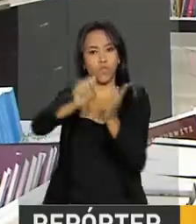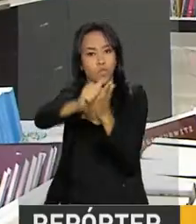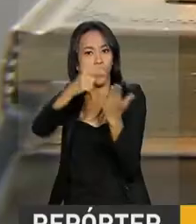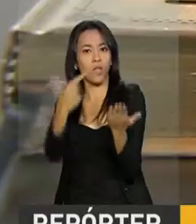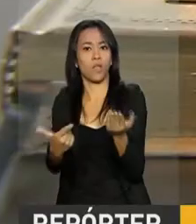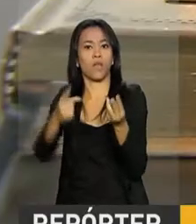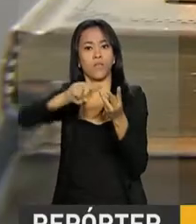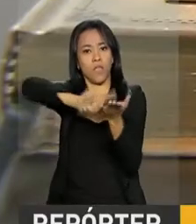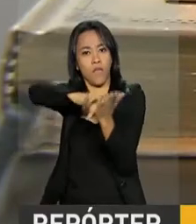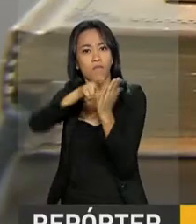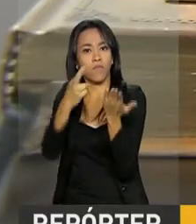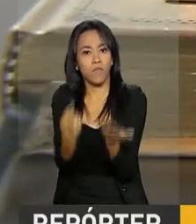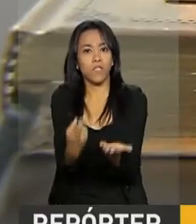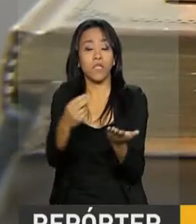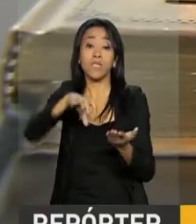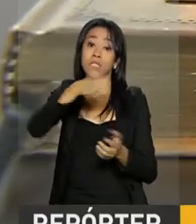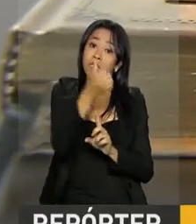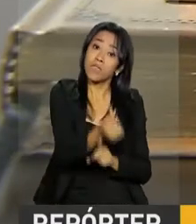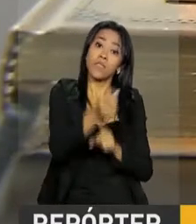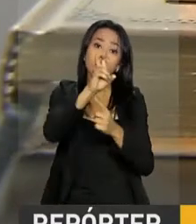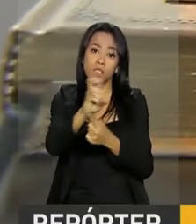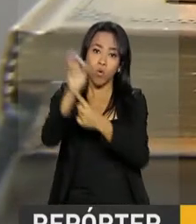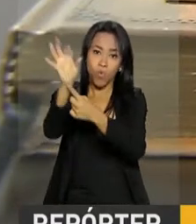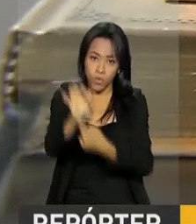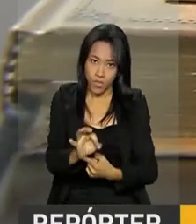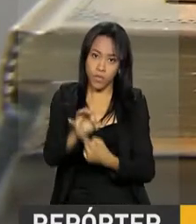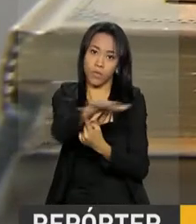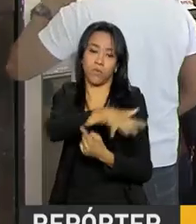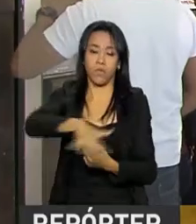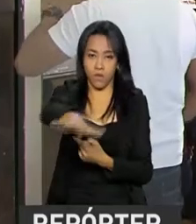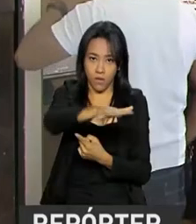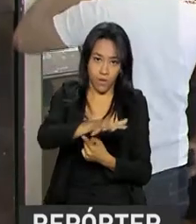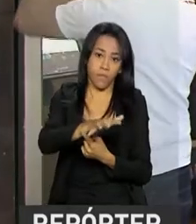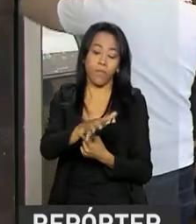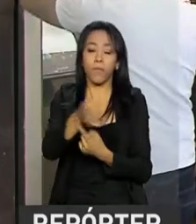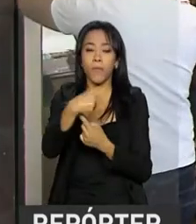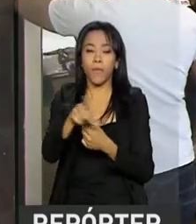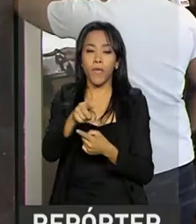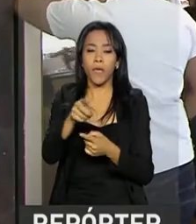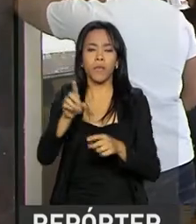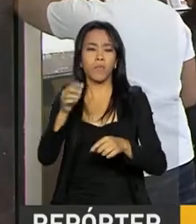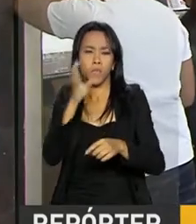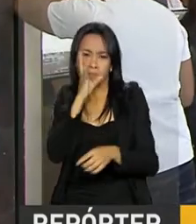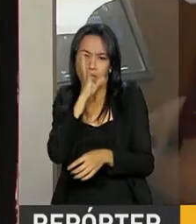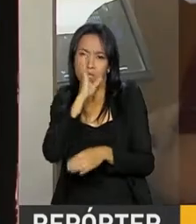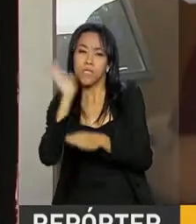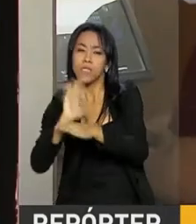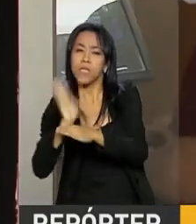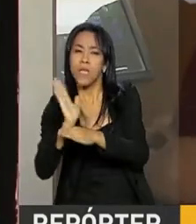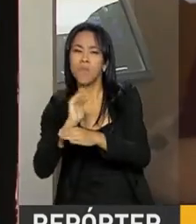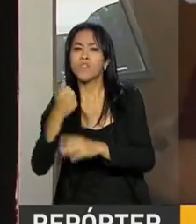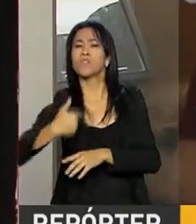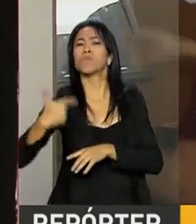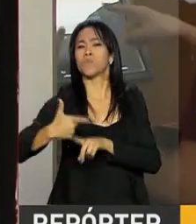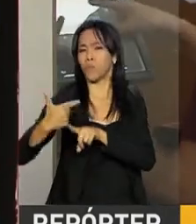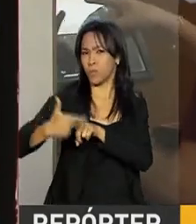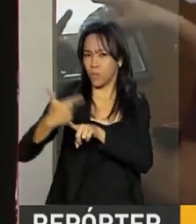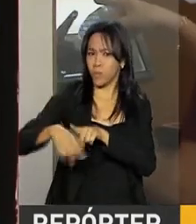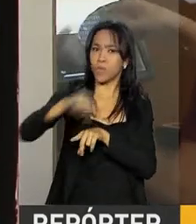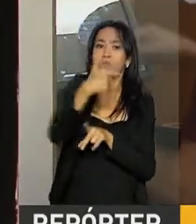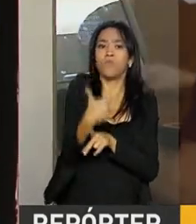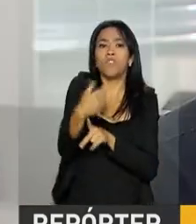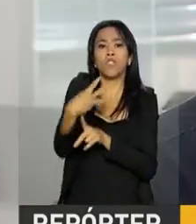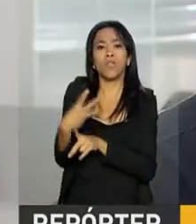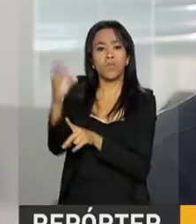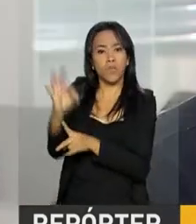com 65% dos gastos com o benefício gastos com cinema vem em segundo lugar com 23%